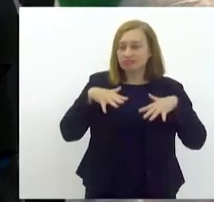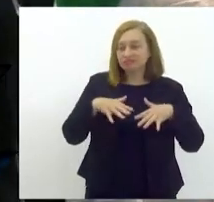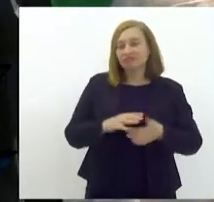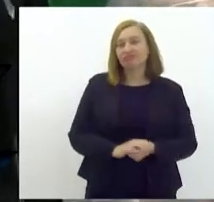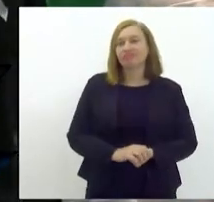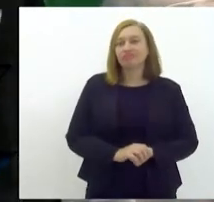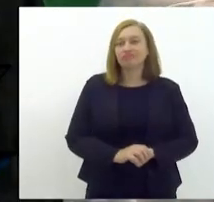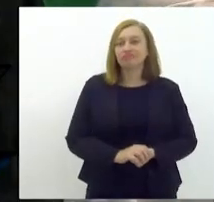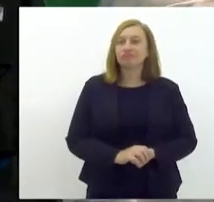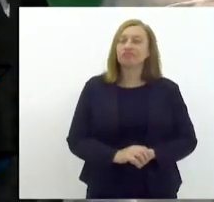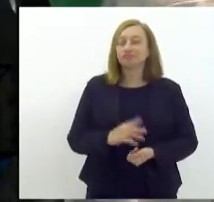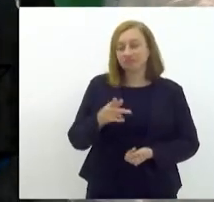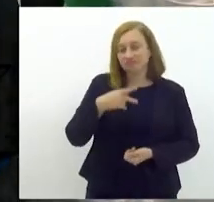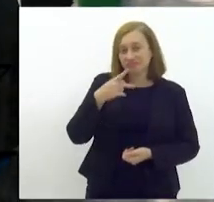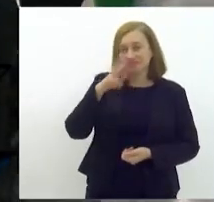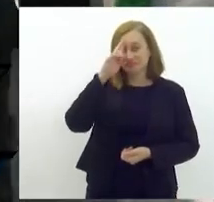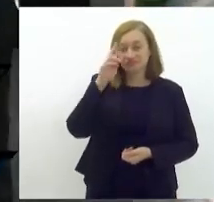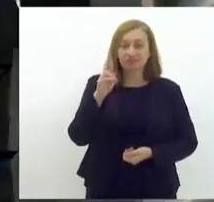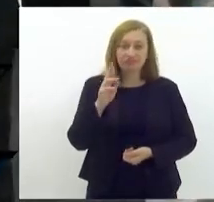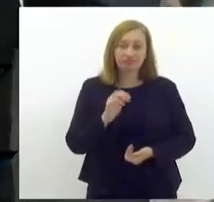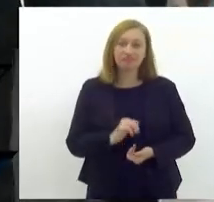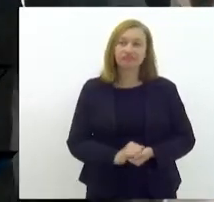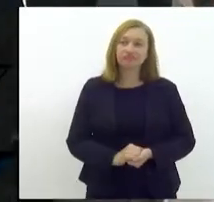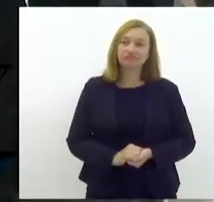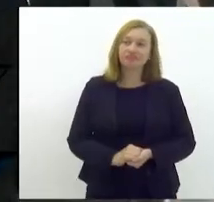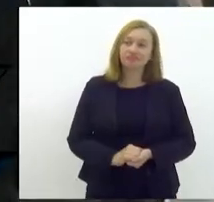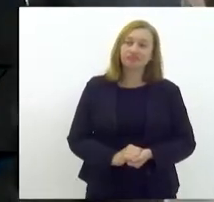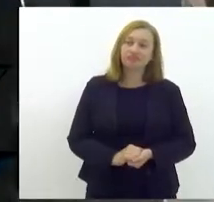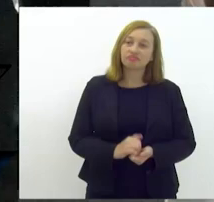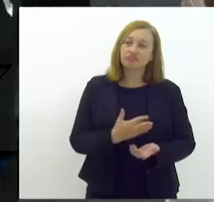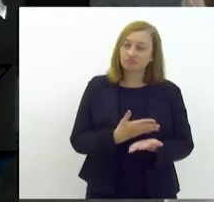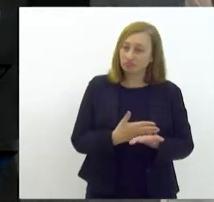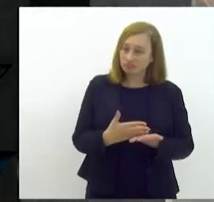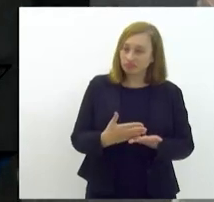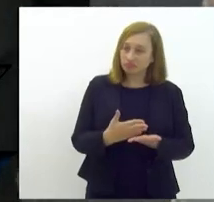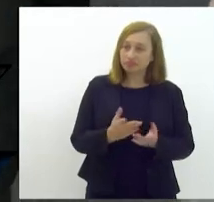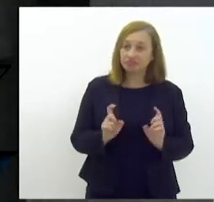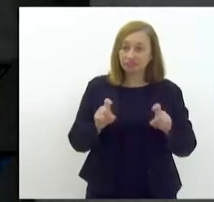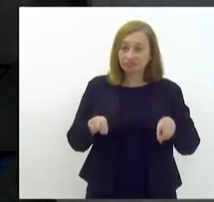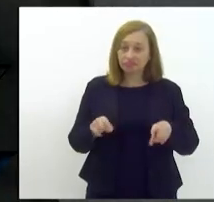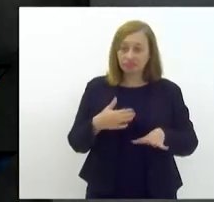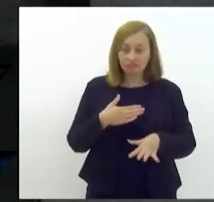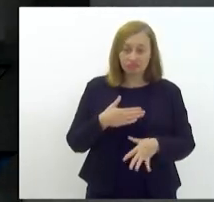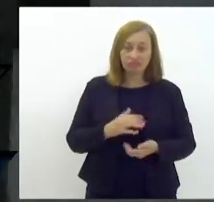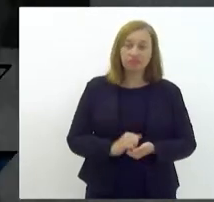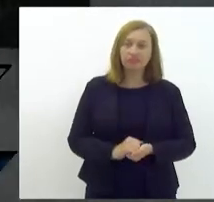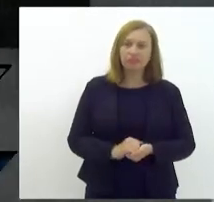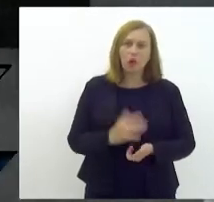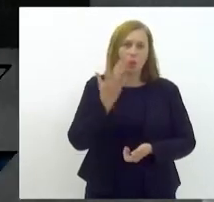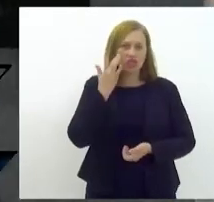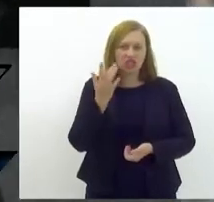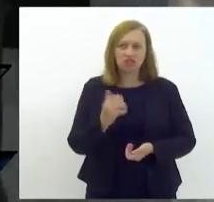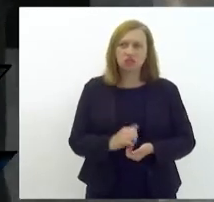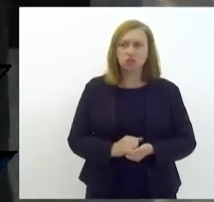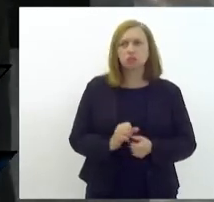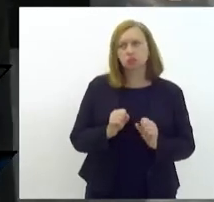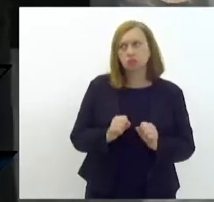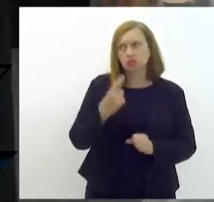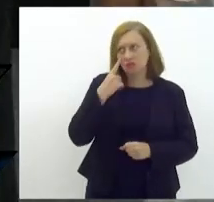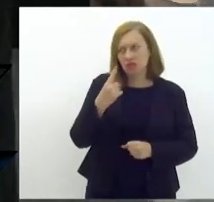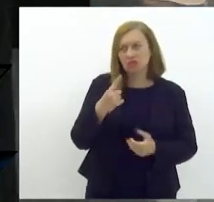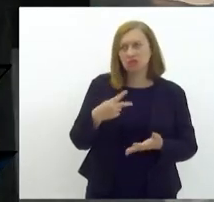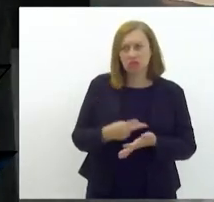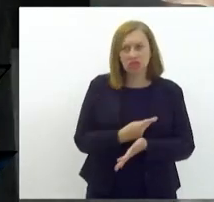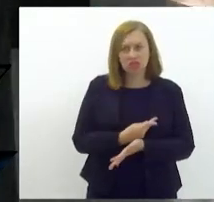eu tenho que confessar o senhor o seguinte Quando iniciou meu mandato eu não achava que eu poderia ver isso